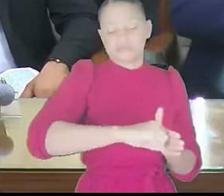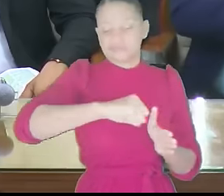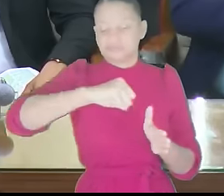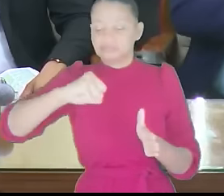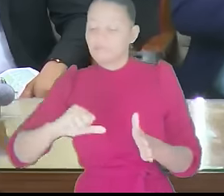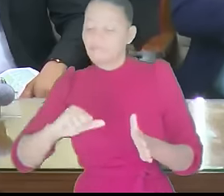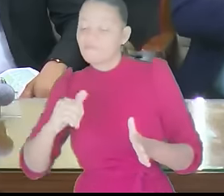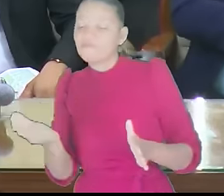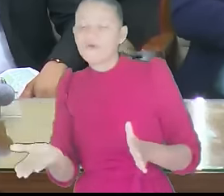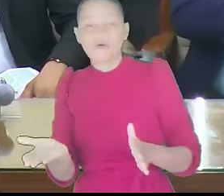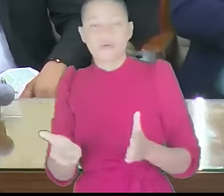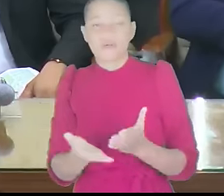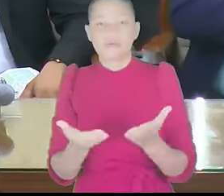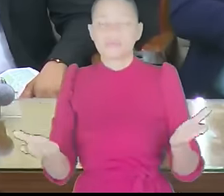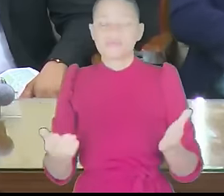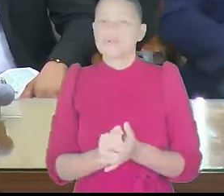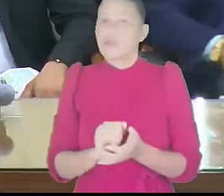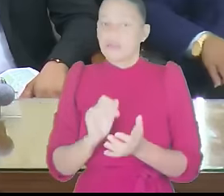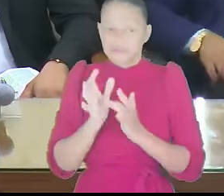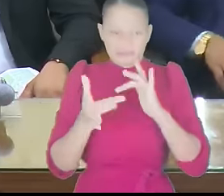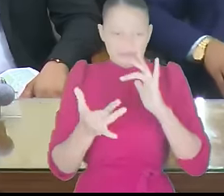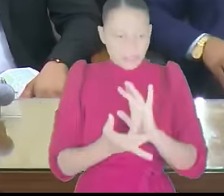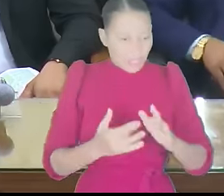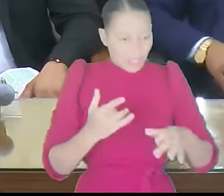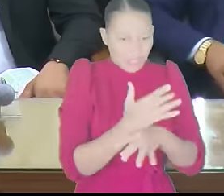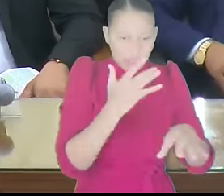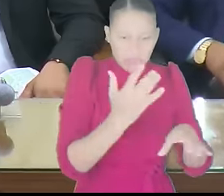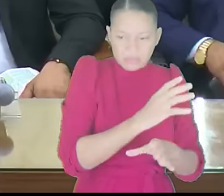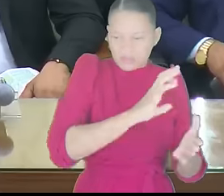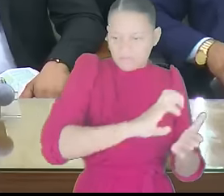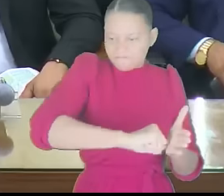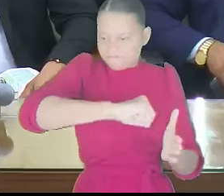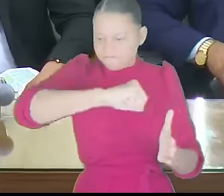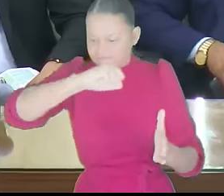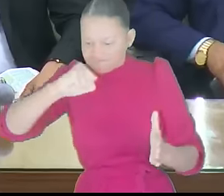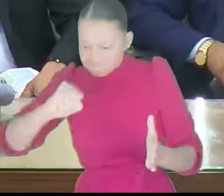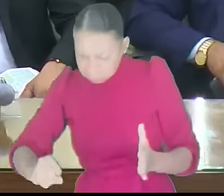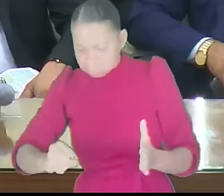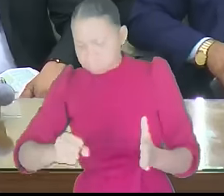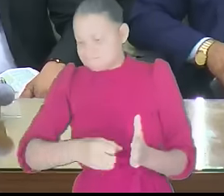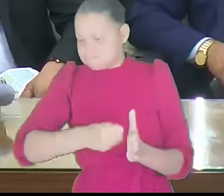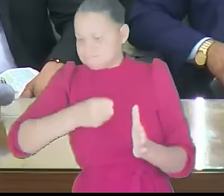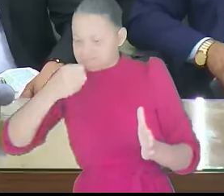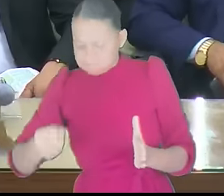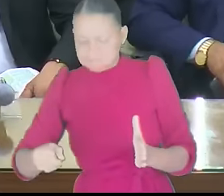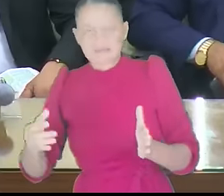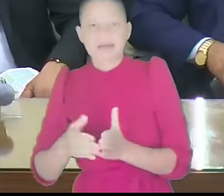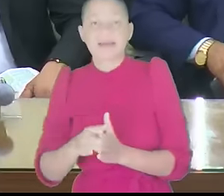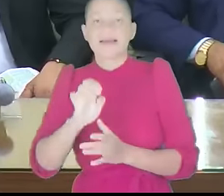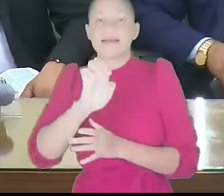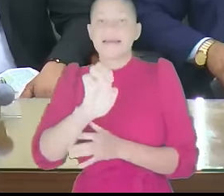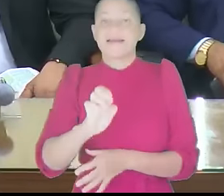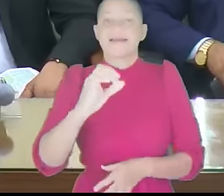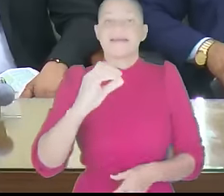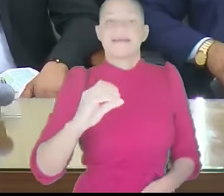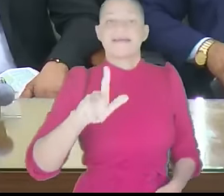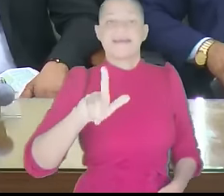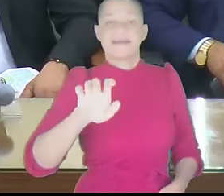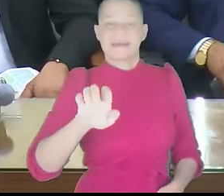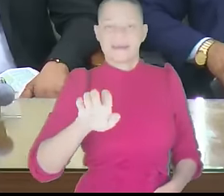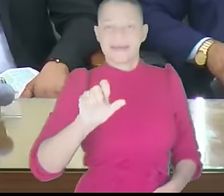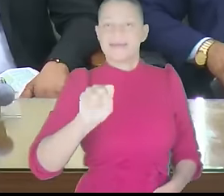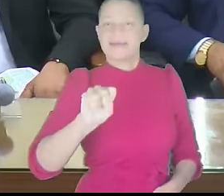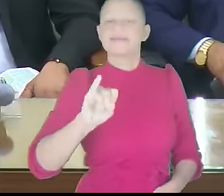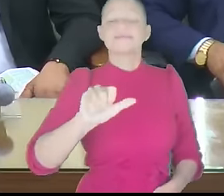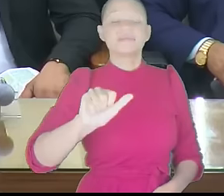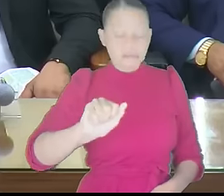Jesus nos tirou da cidade e do mundo, nos congregou e nos trouxe para fora. Eclésia quer dizer um povo que foi tirado,